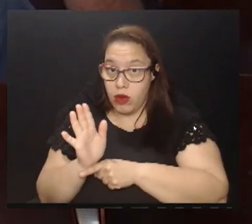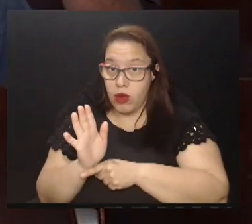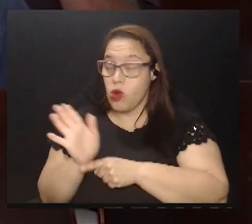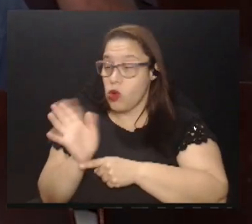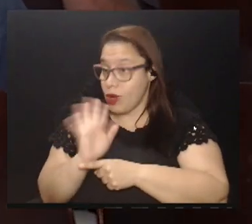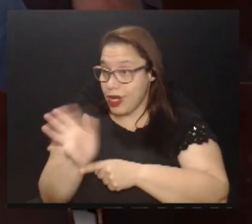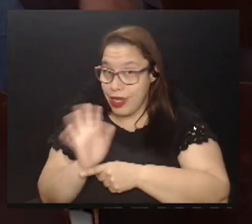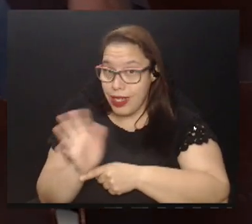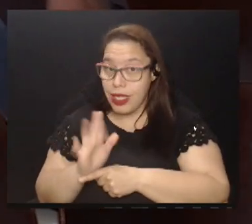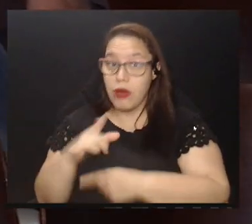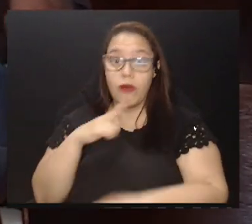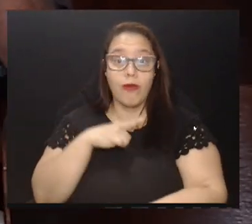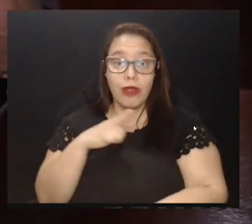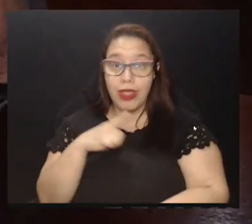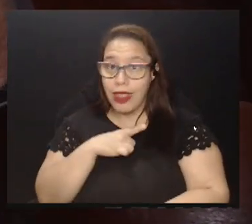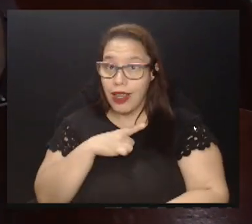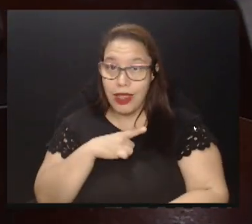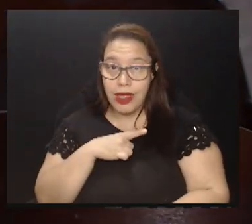ter um